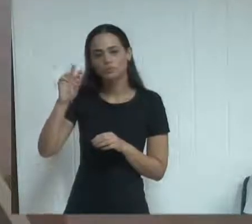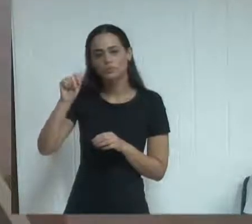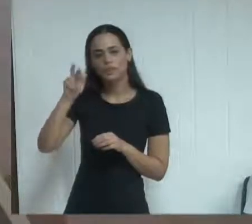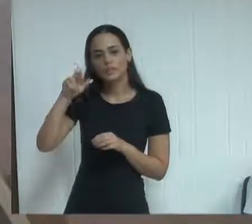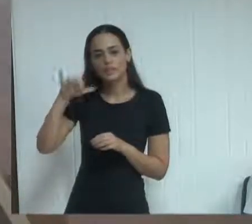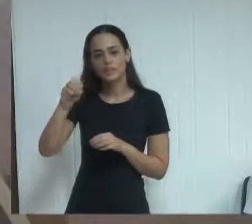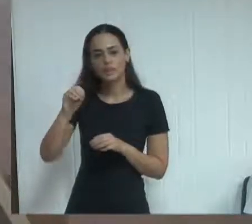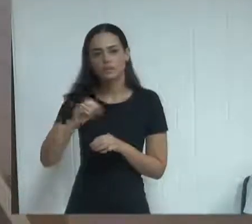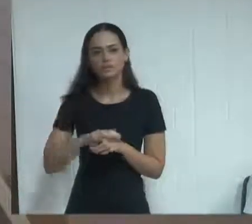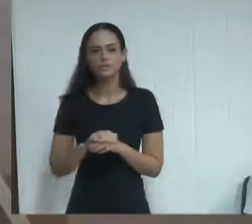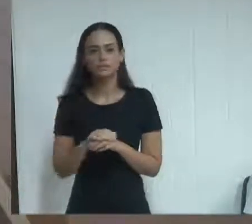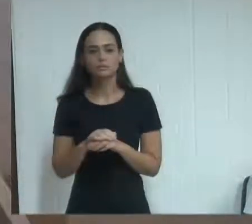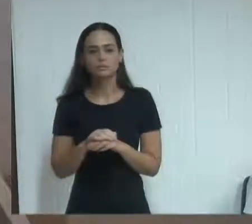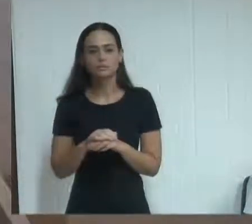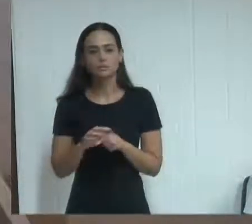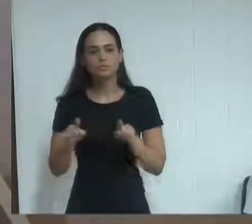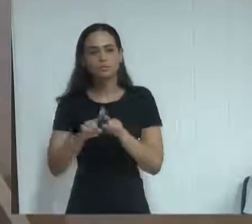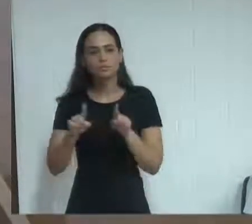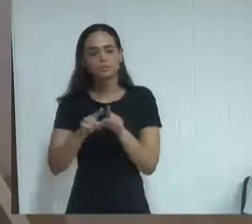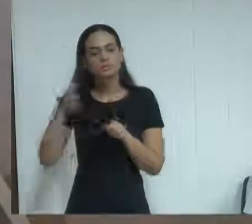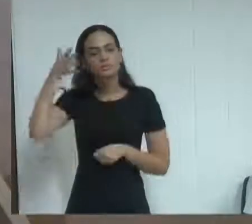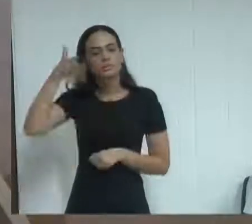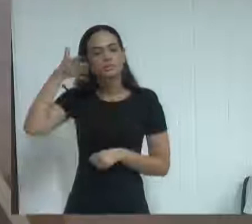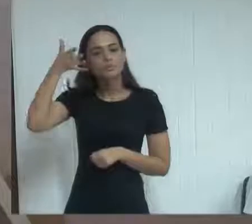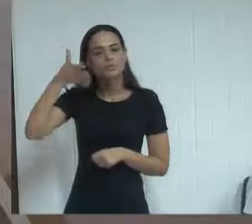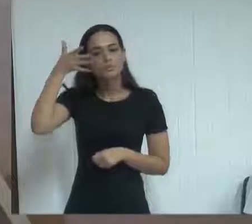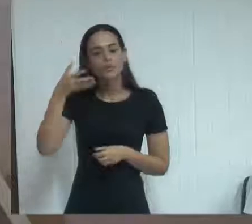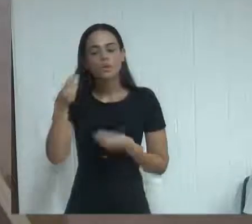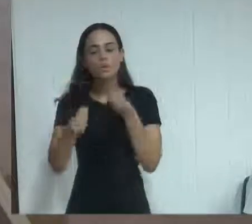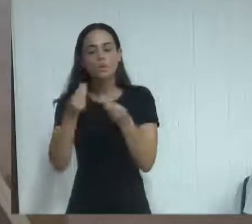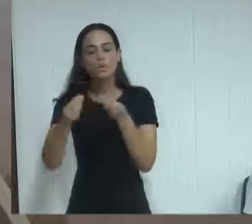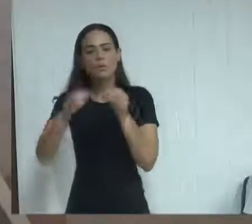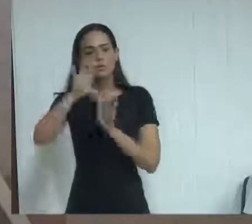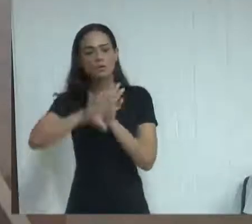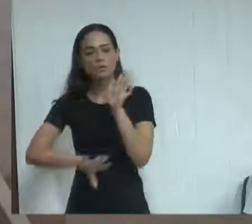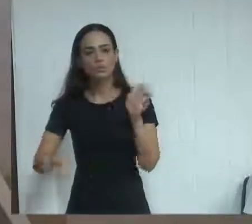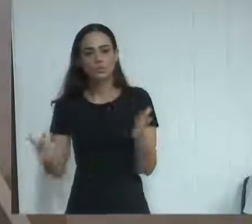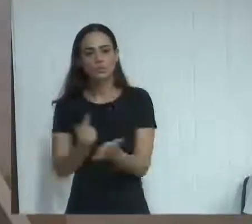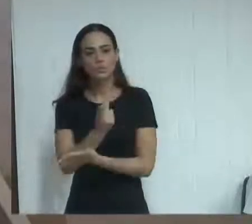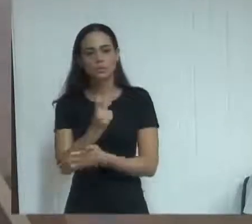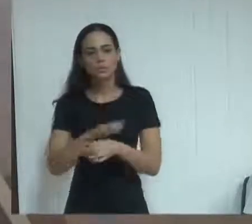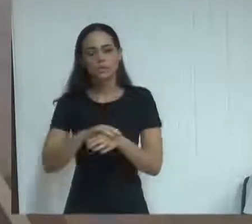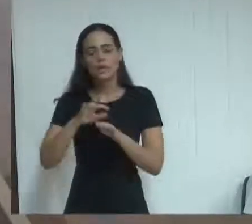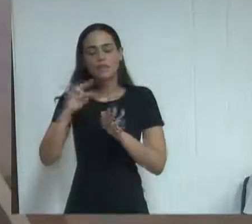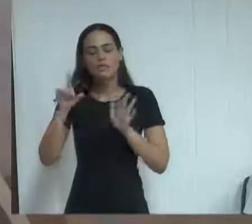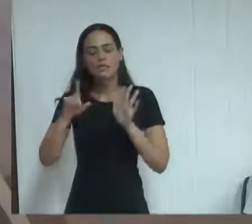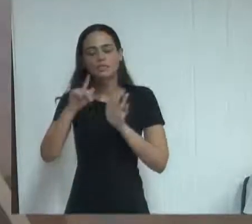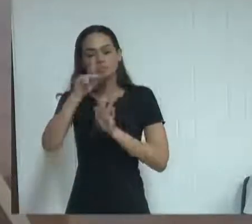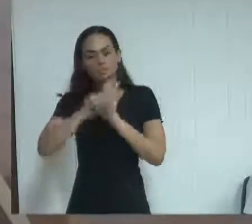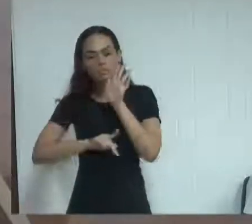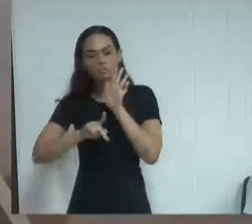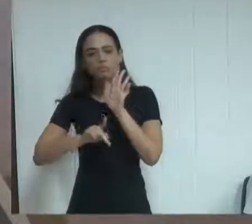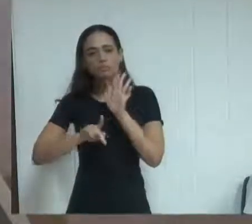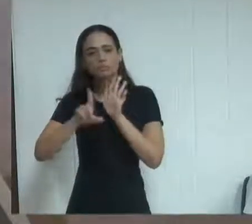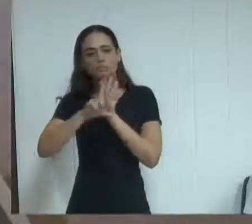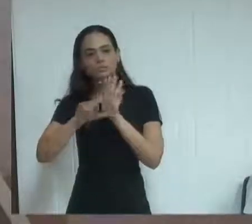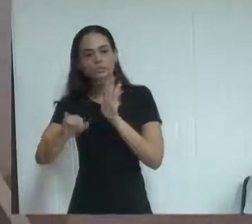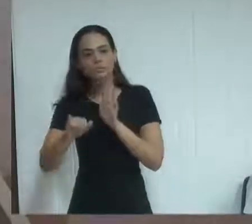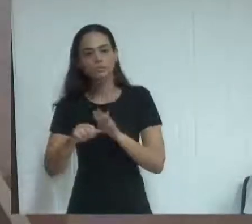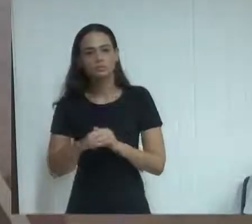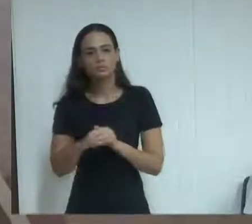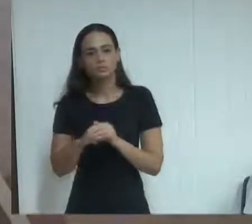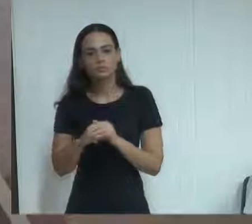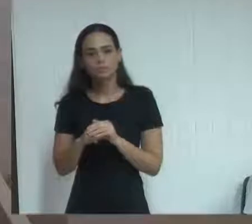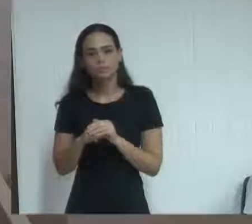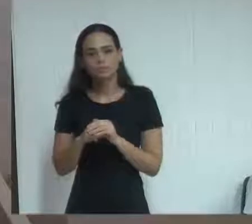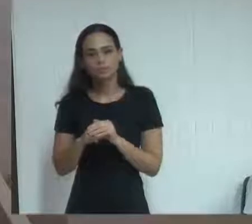a questão da adequação dos descontos. Então, esse projeto ele viabiliza, dá uma flexibilidade para o Poder Executivo, e volto a repetir, não estou